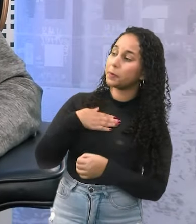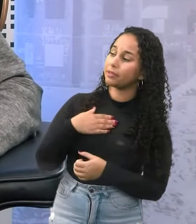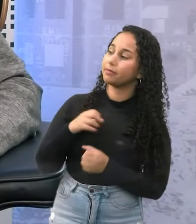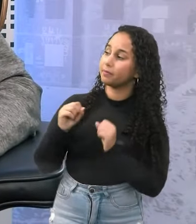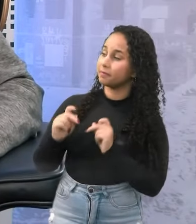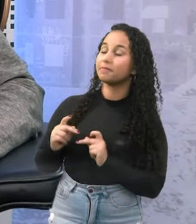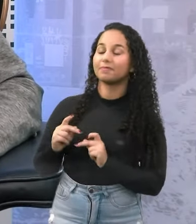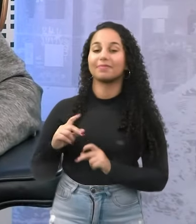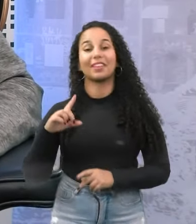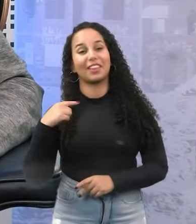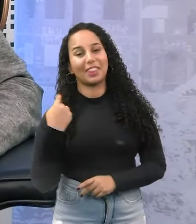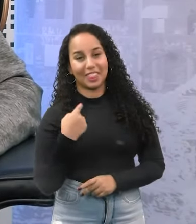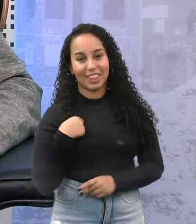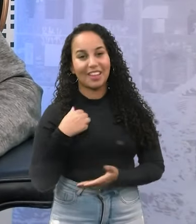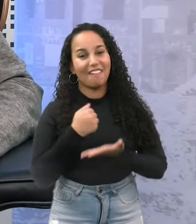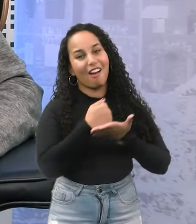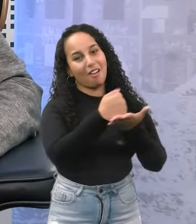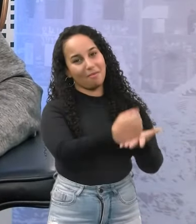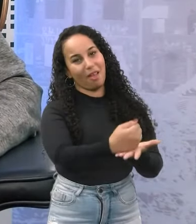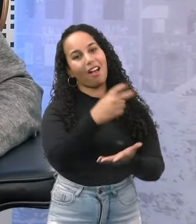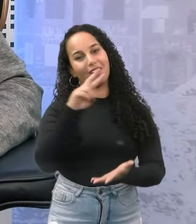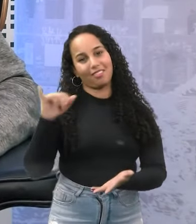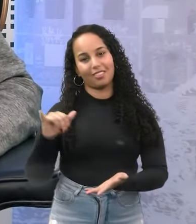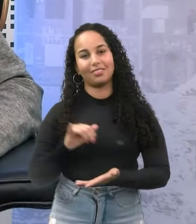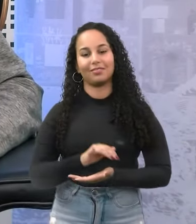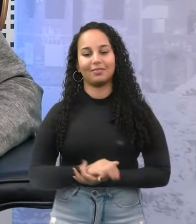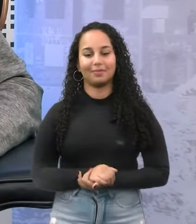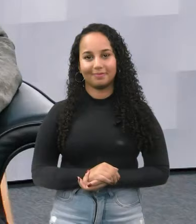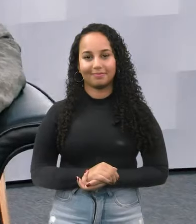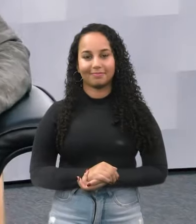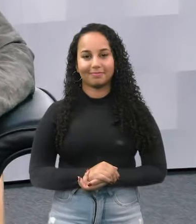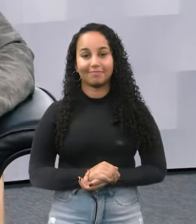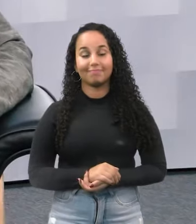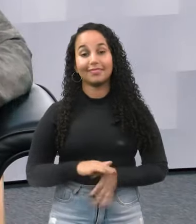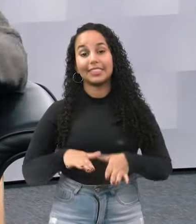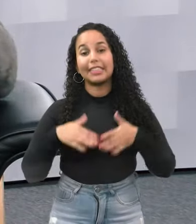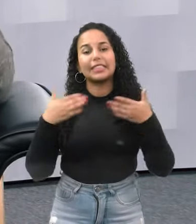cidade. Fale conosco, teremos o maior prazer em dar apoio aí.